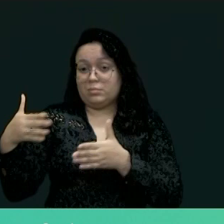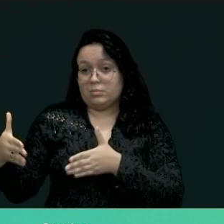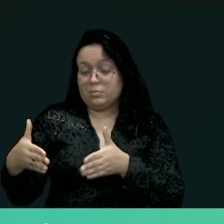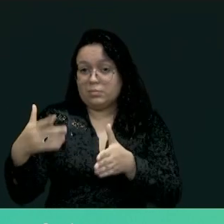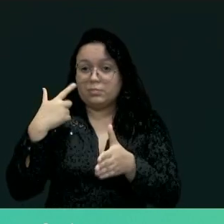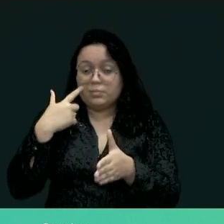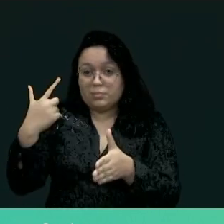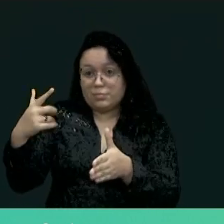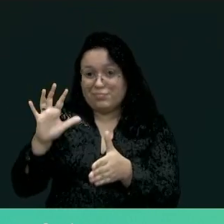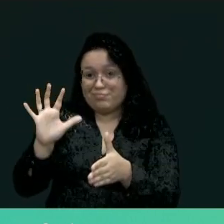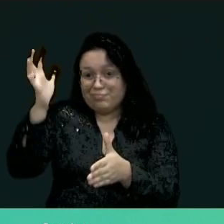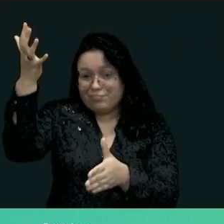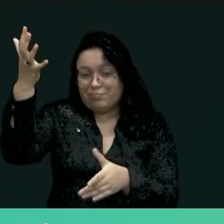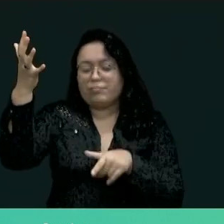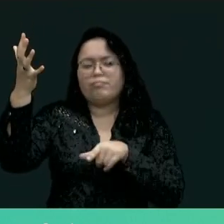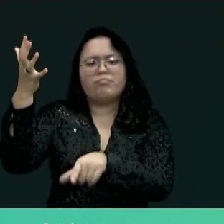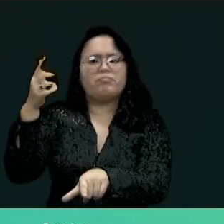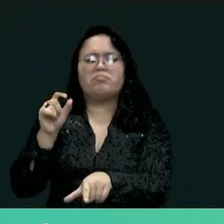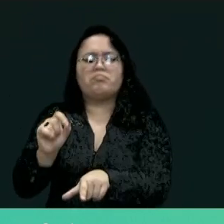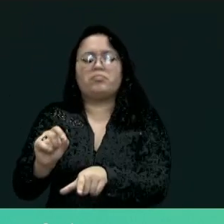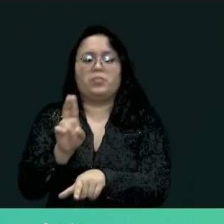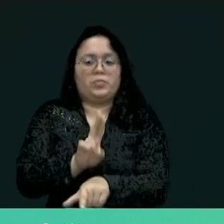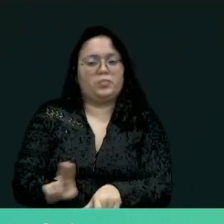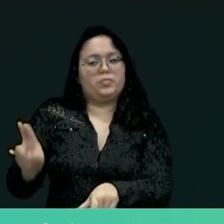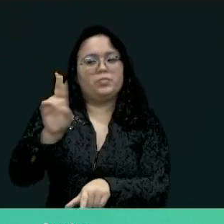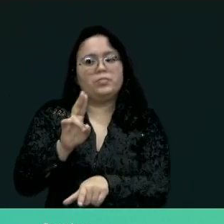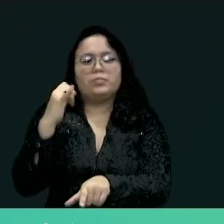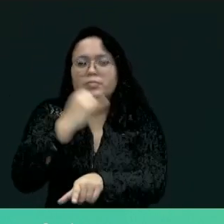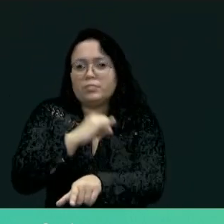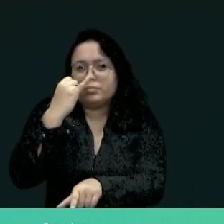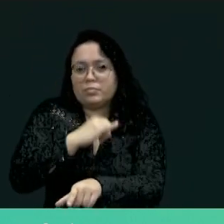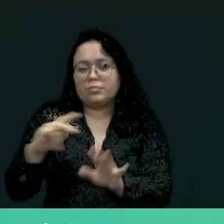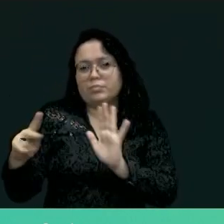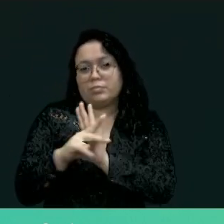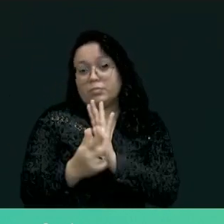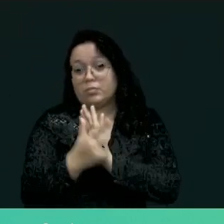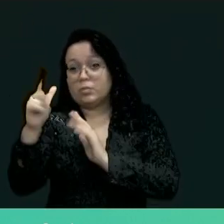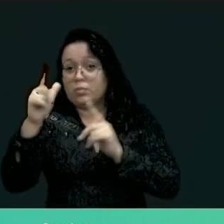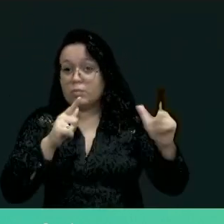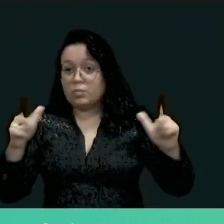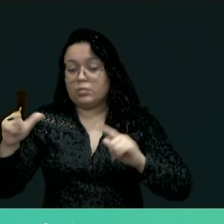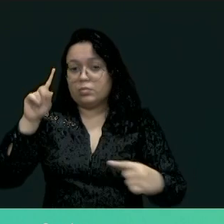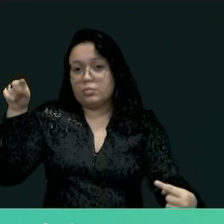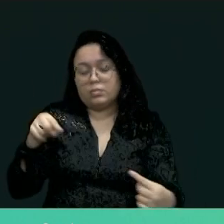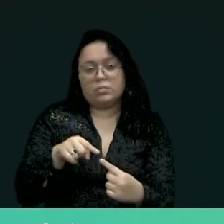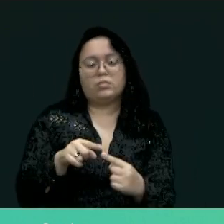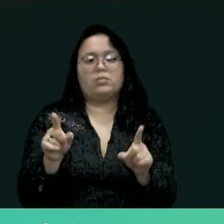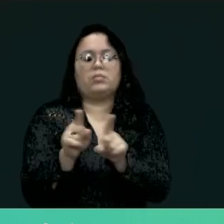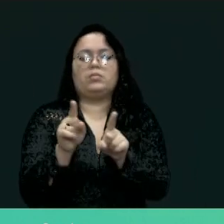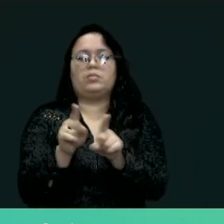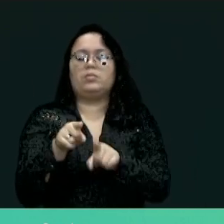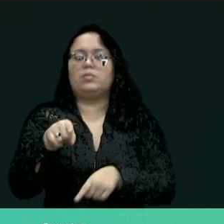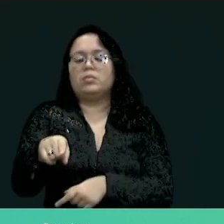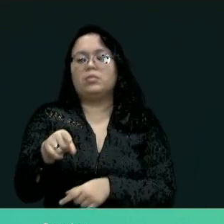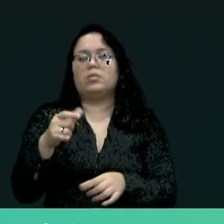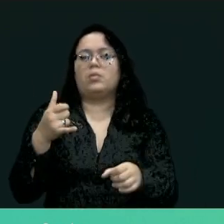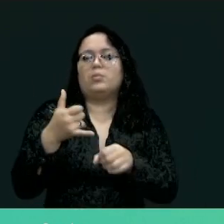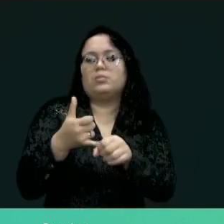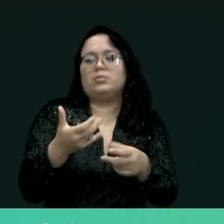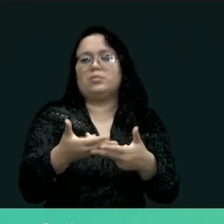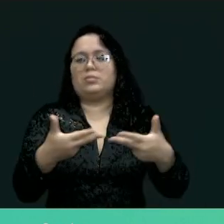como matriz energética o uso da energia para outros fins, como, por exemplo, o uso de